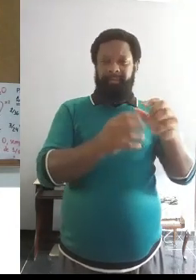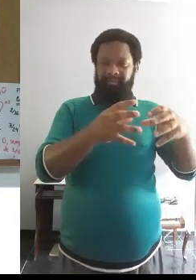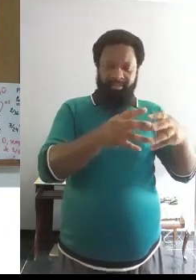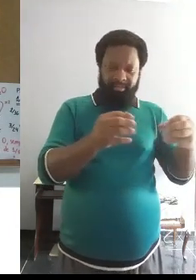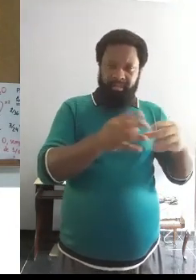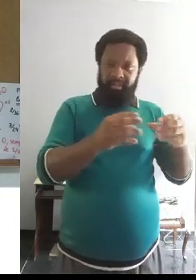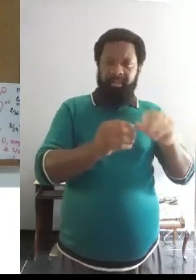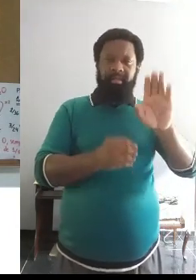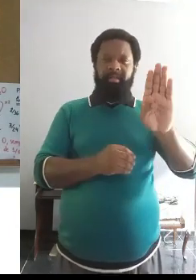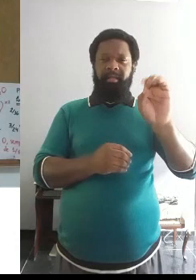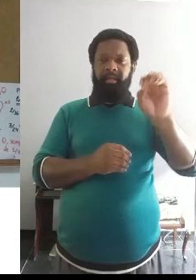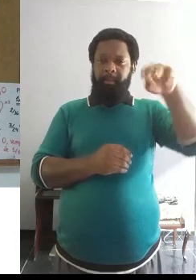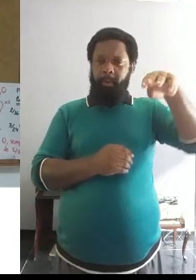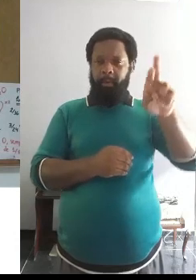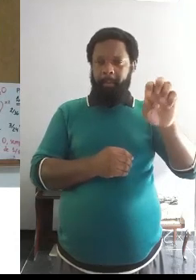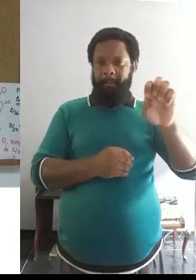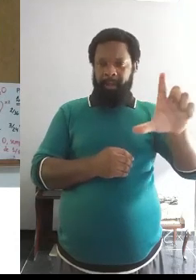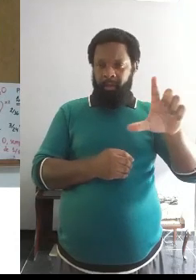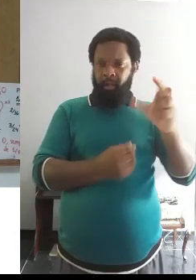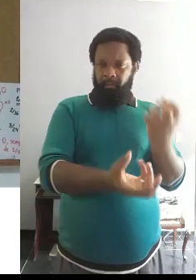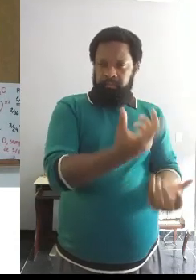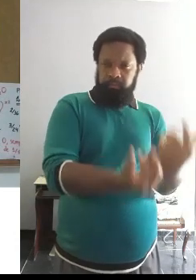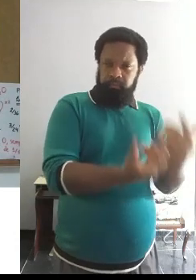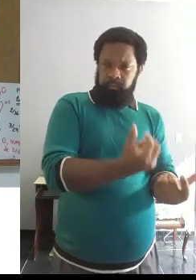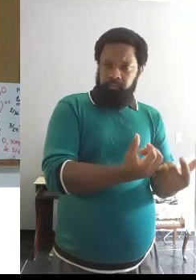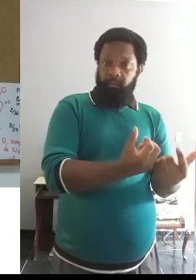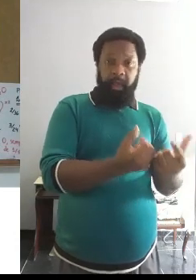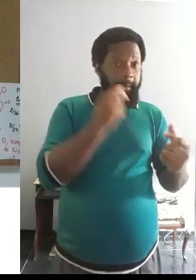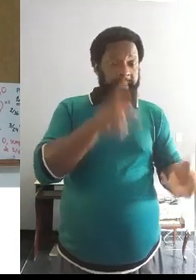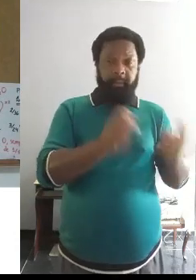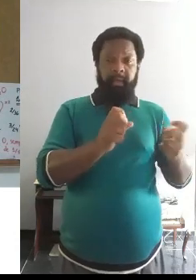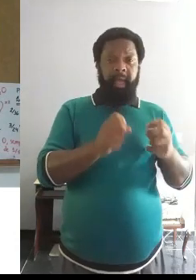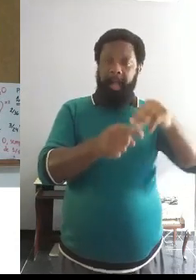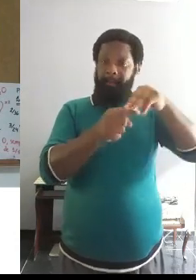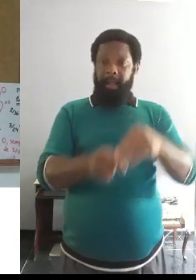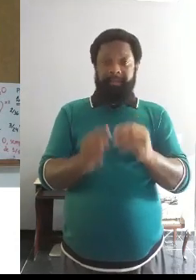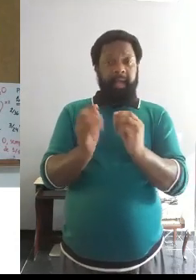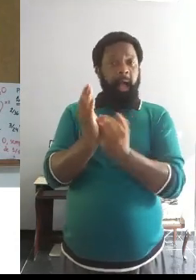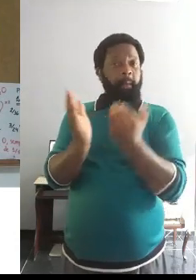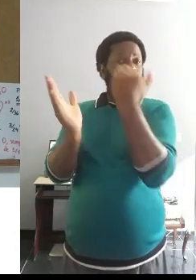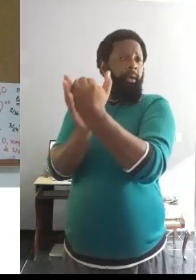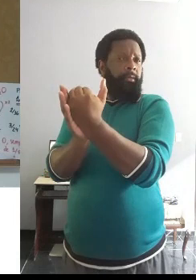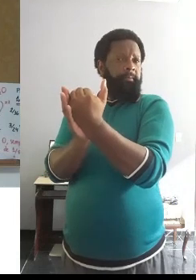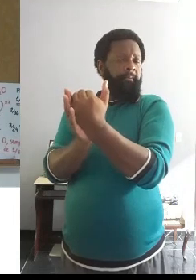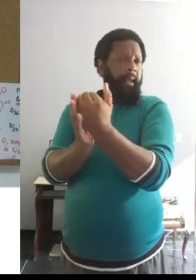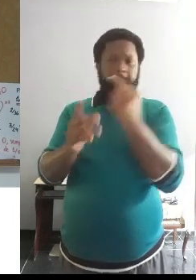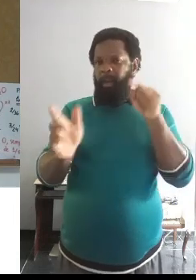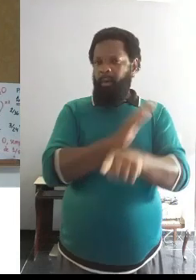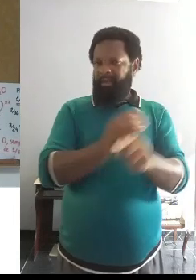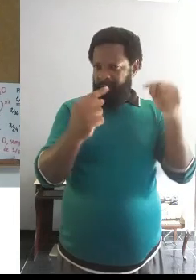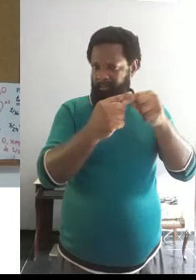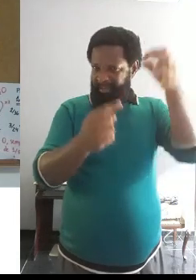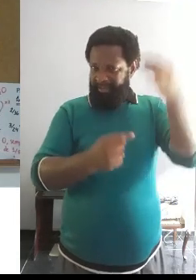aço, que é bombril, e observou um aumento de massa. E pergunta para vocês o seguinte: isso está de acordo com a lei de